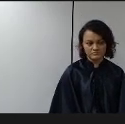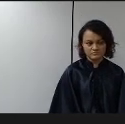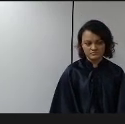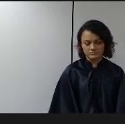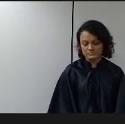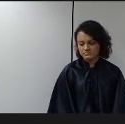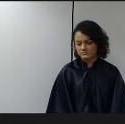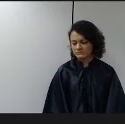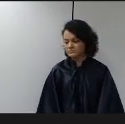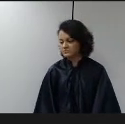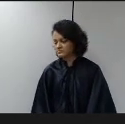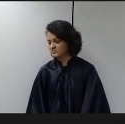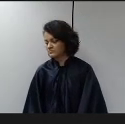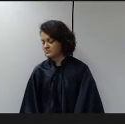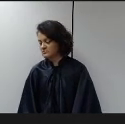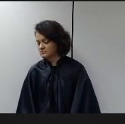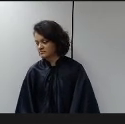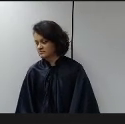Lobo,